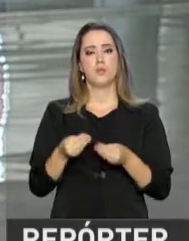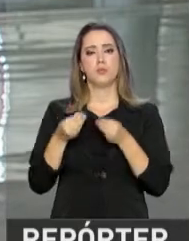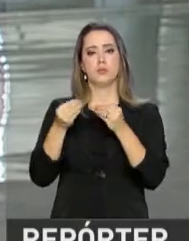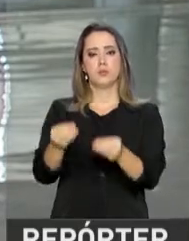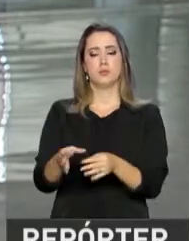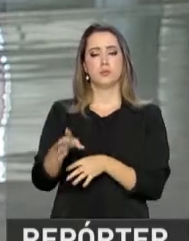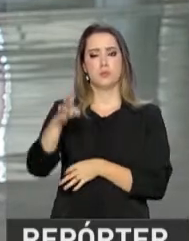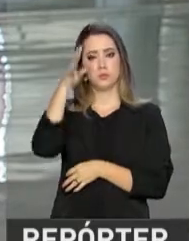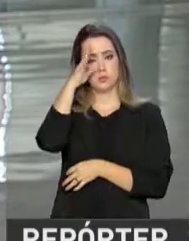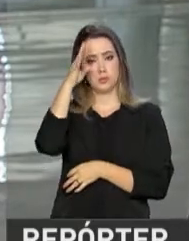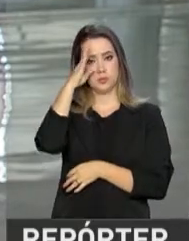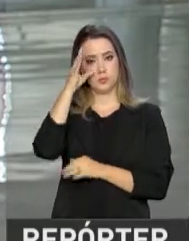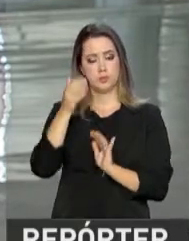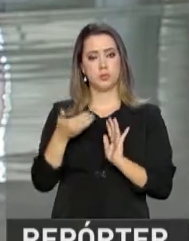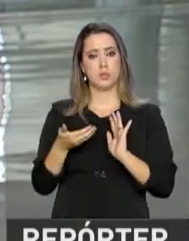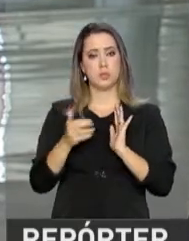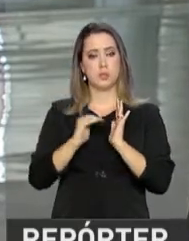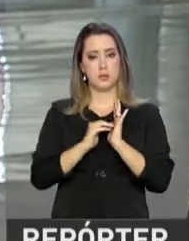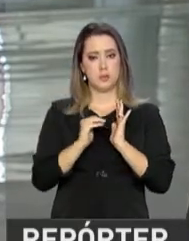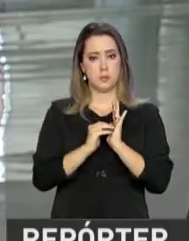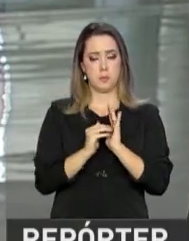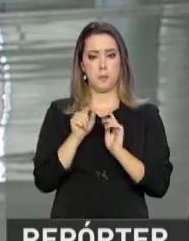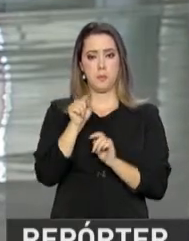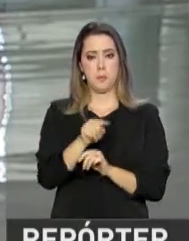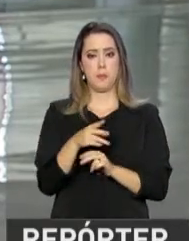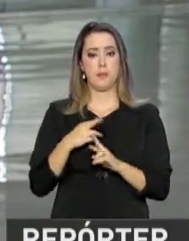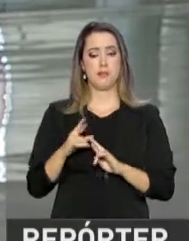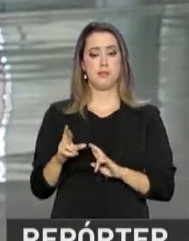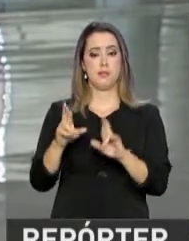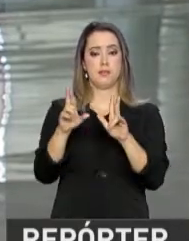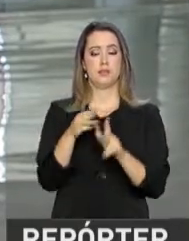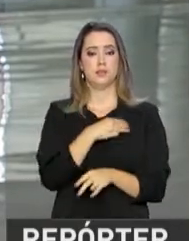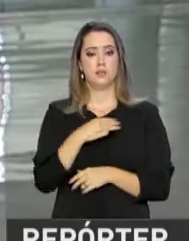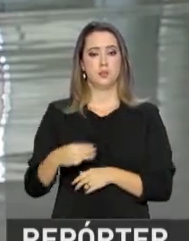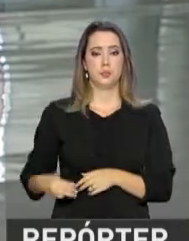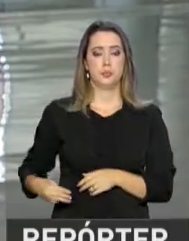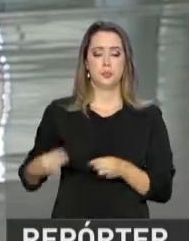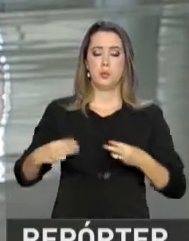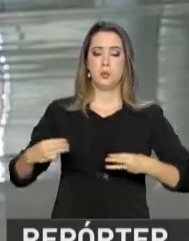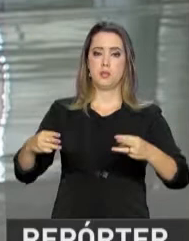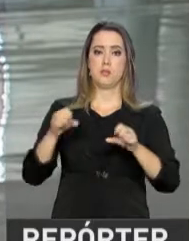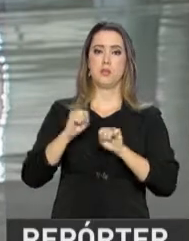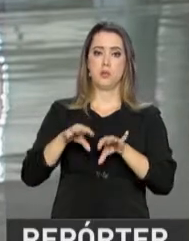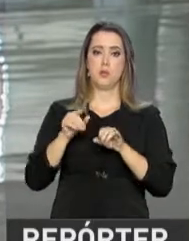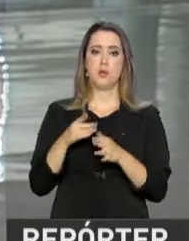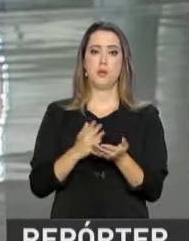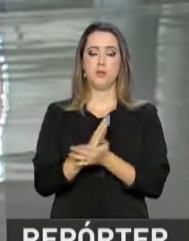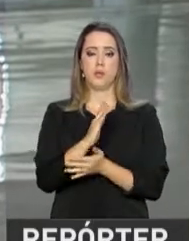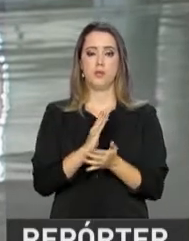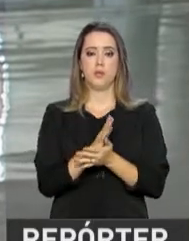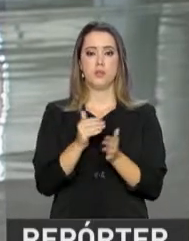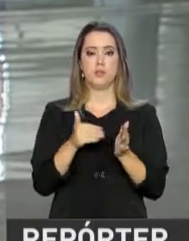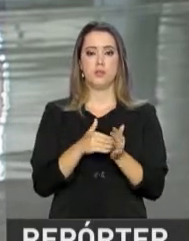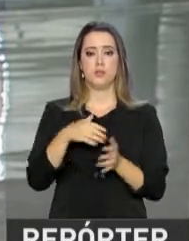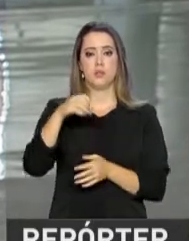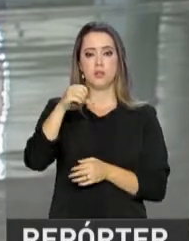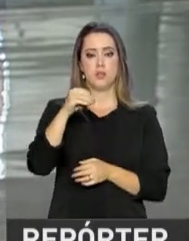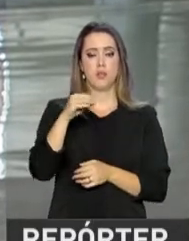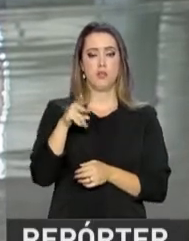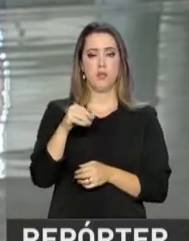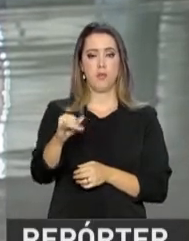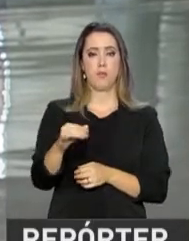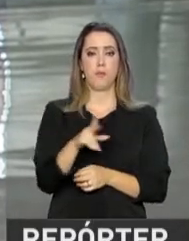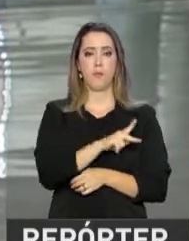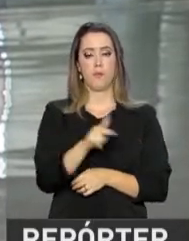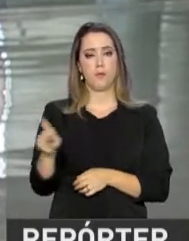para o senado a expectativa do ministério da educação é que ele seja aprovado pelo senado em até 90 dias o